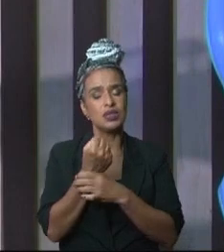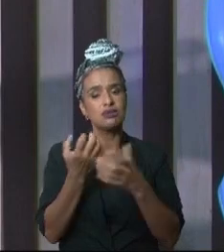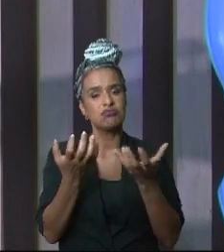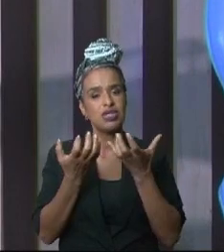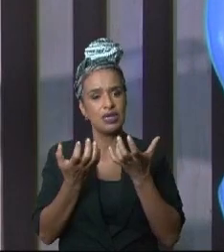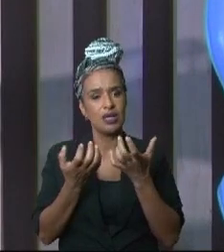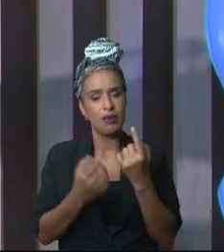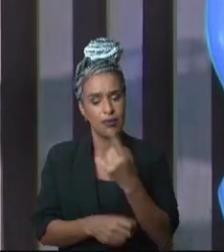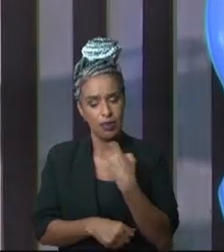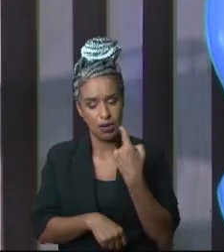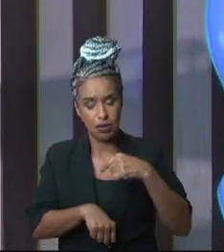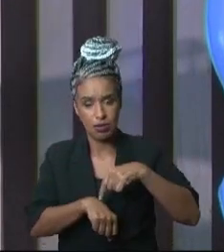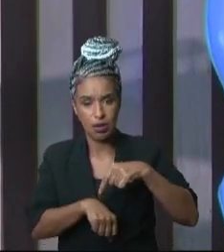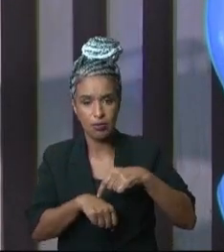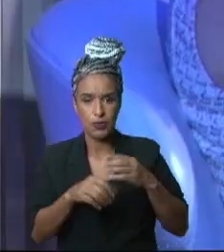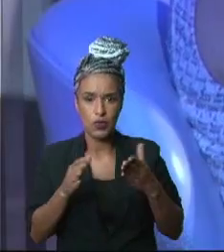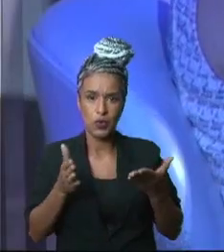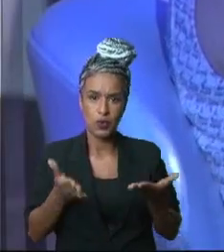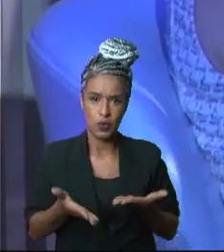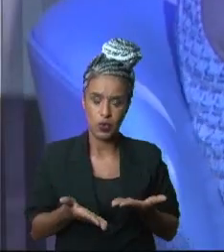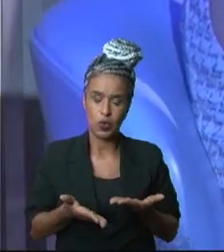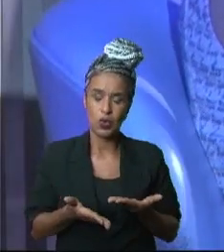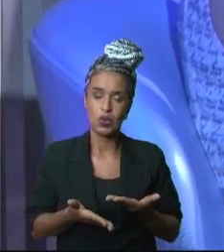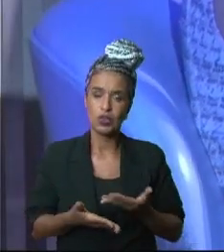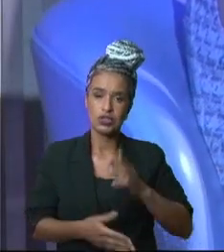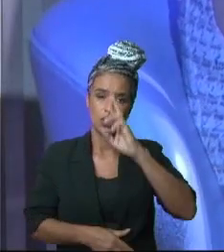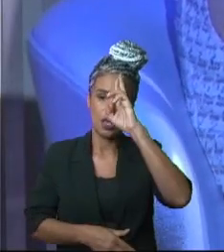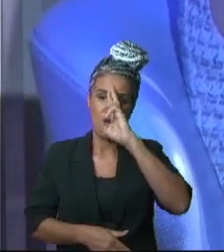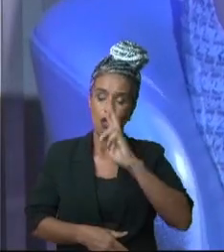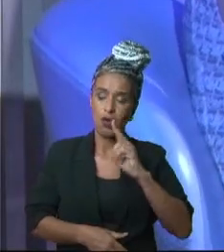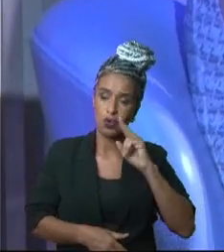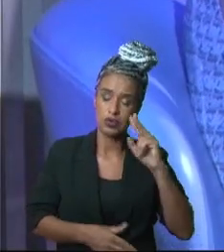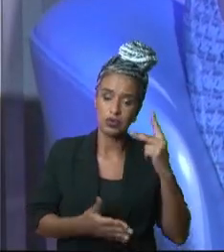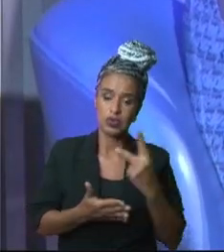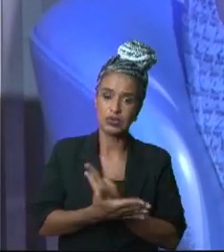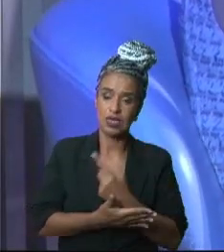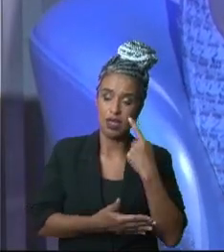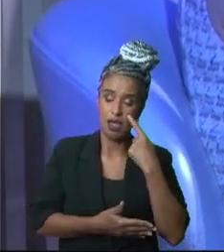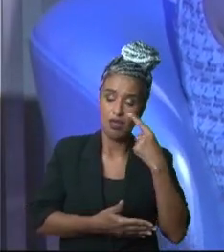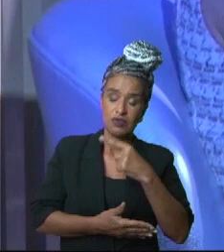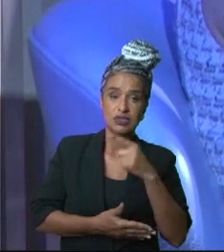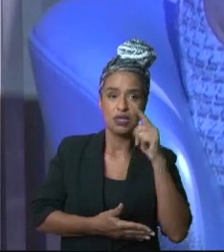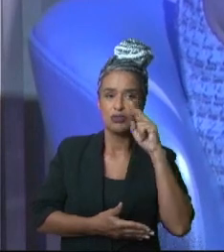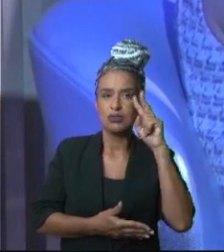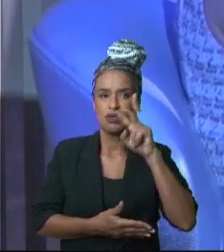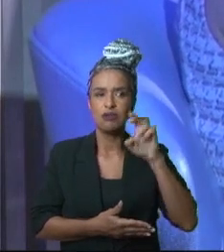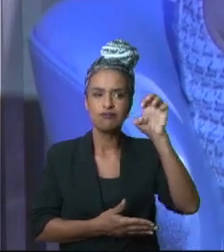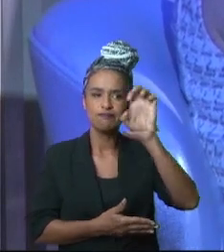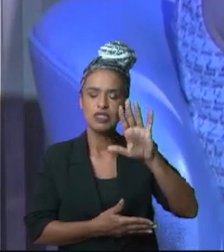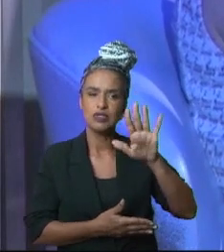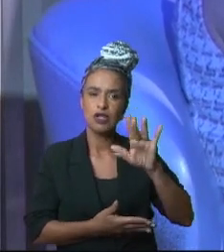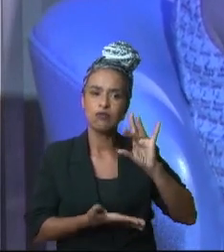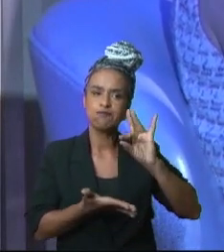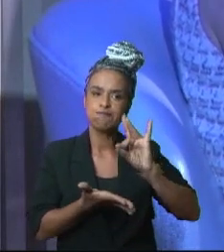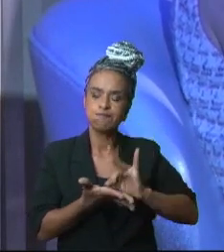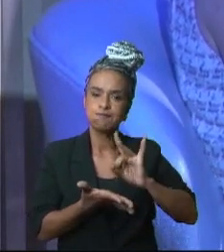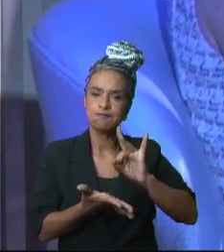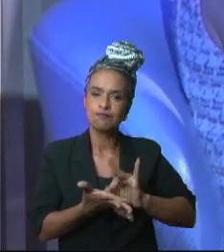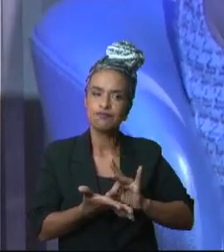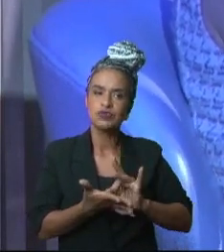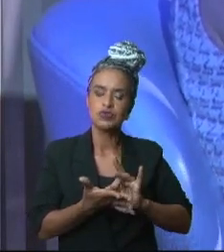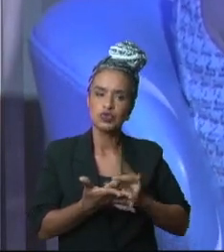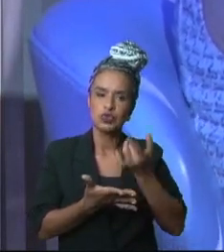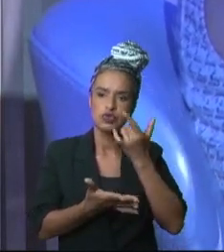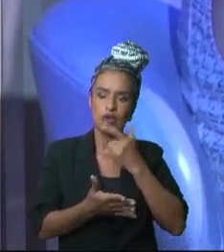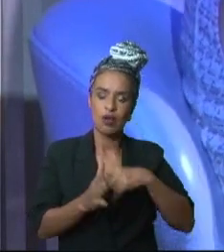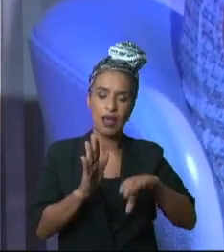Para nós hoje, a ameaça é a Federação Russa e a visão de Putin sobre a Europa. Isso nos leva justamente para